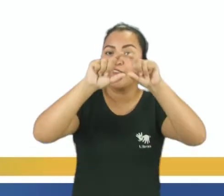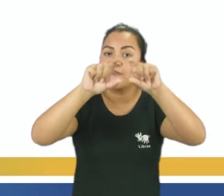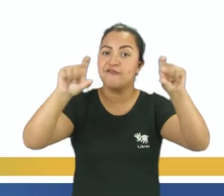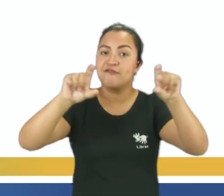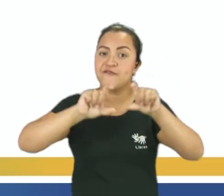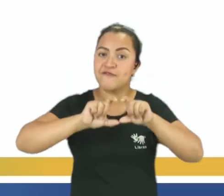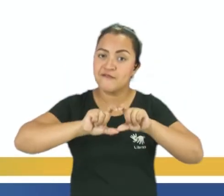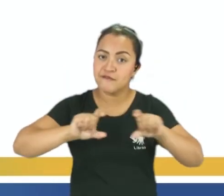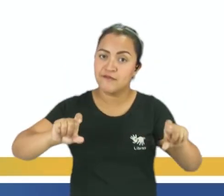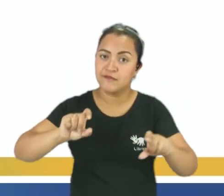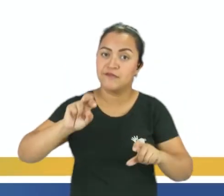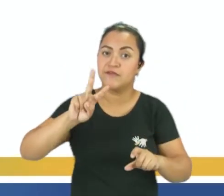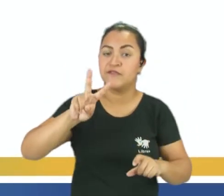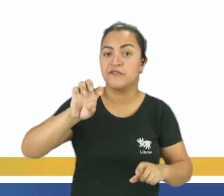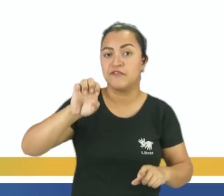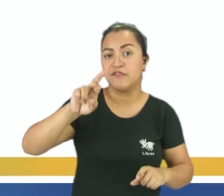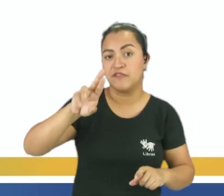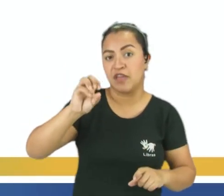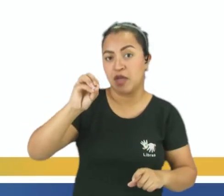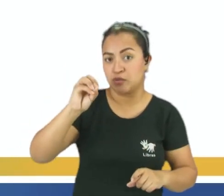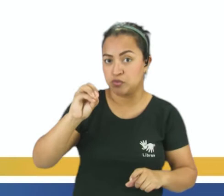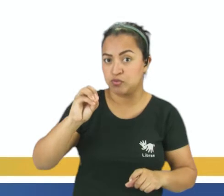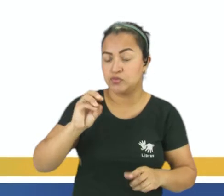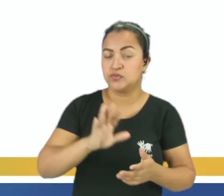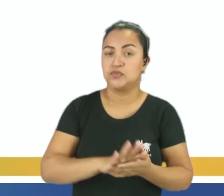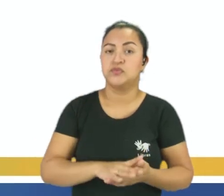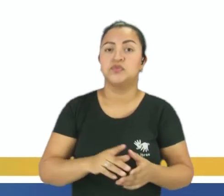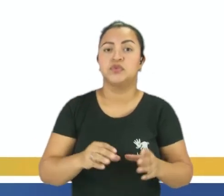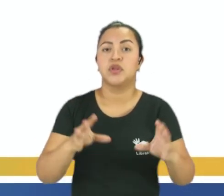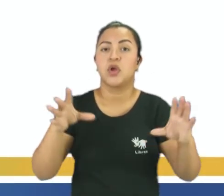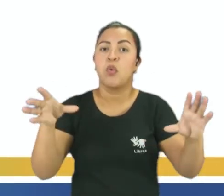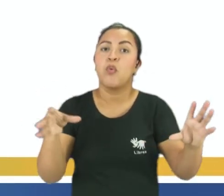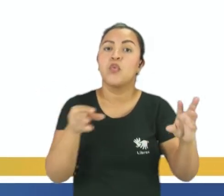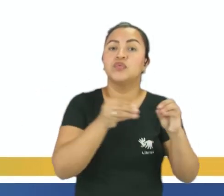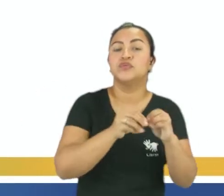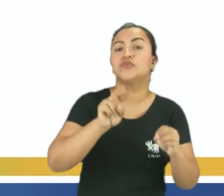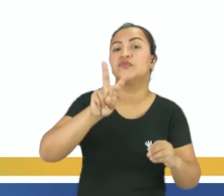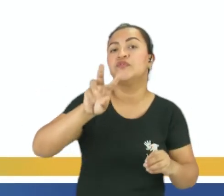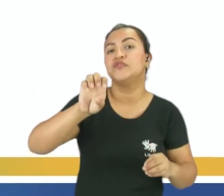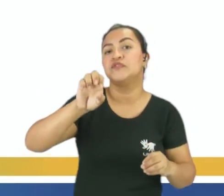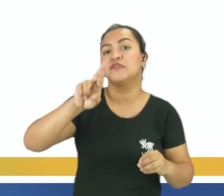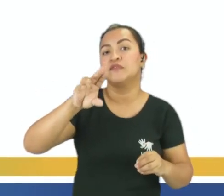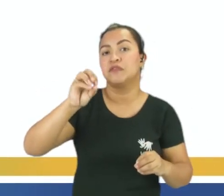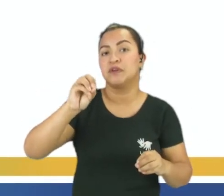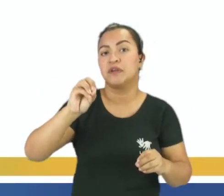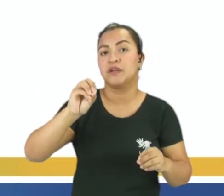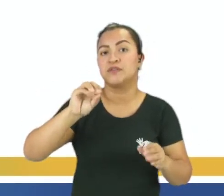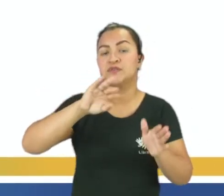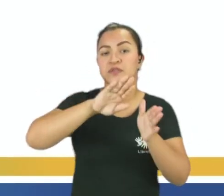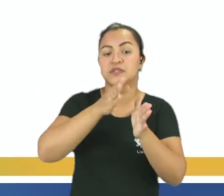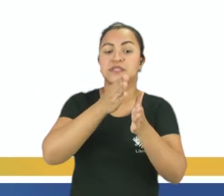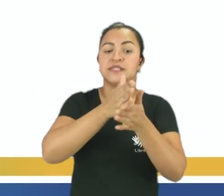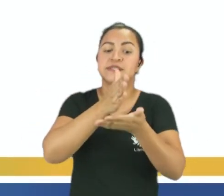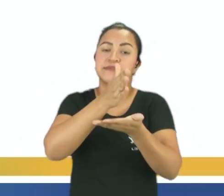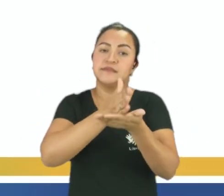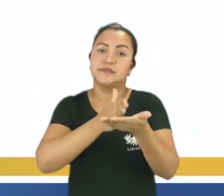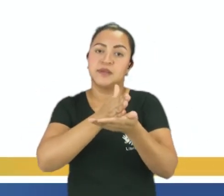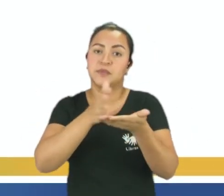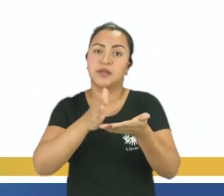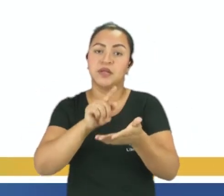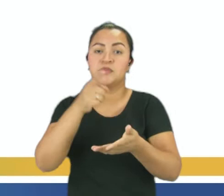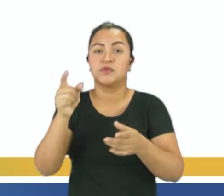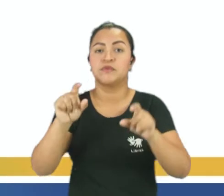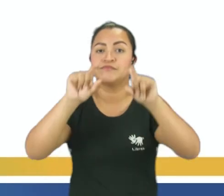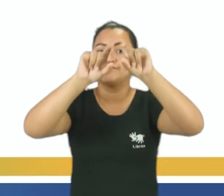do poema é chamada de verso. Um conjunto de versos separados de outro conjunto de verso por uma